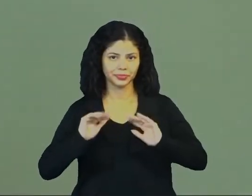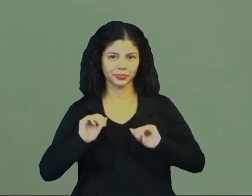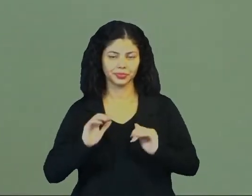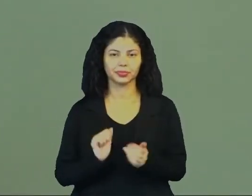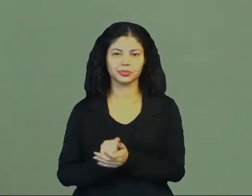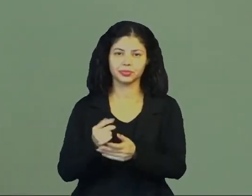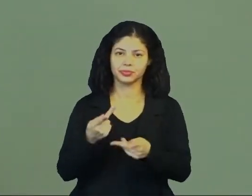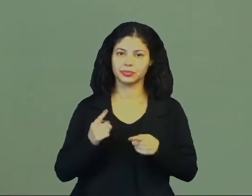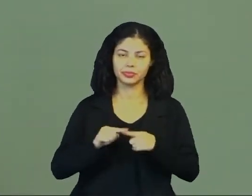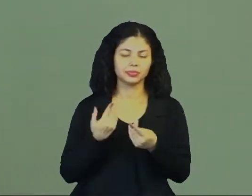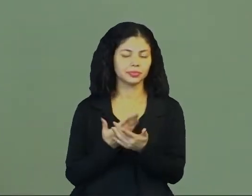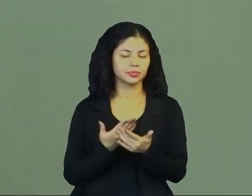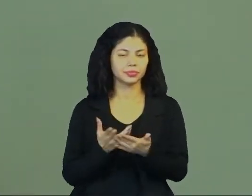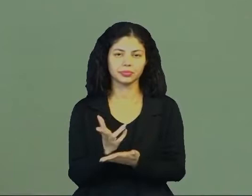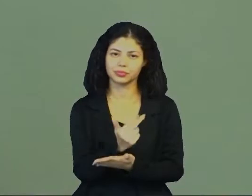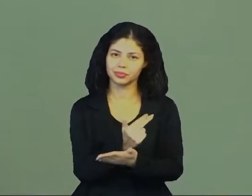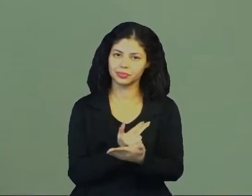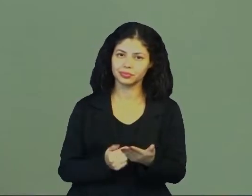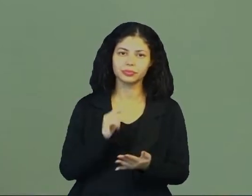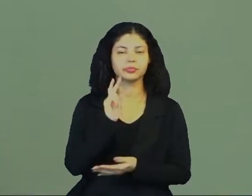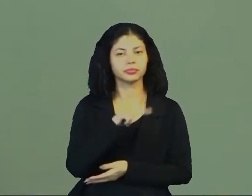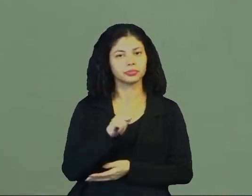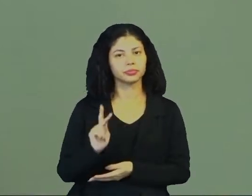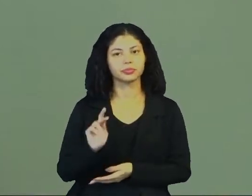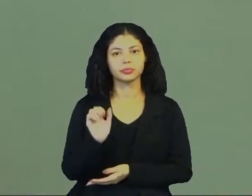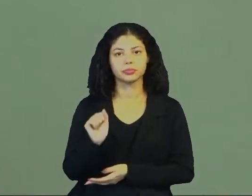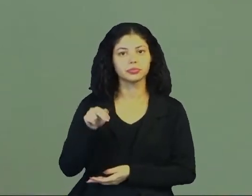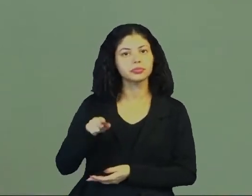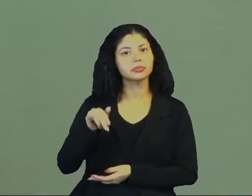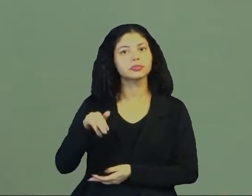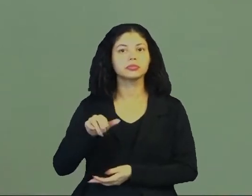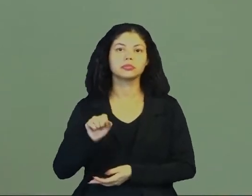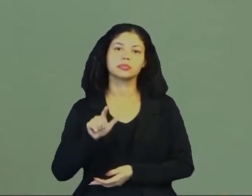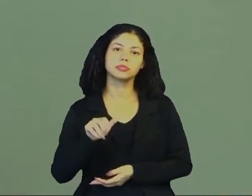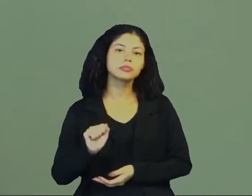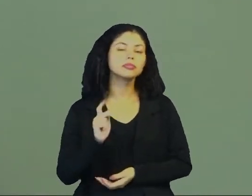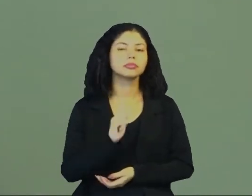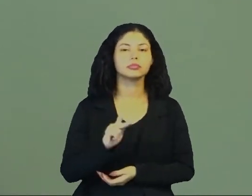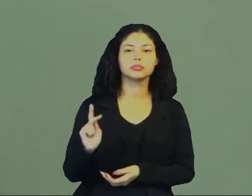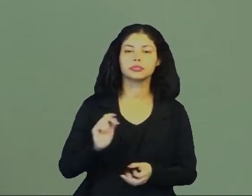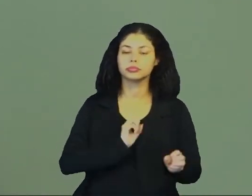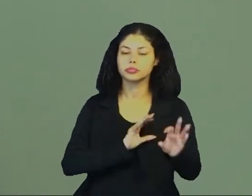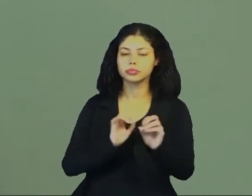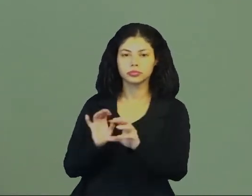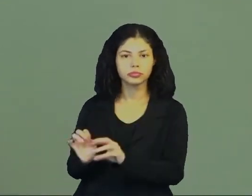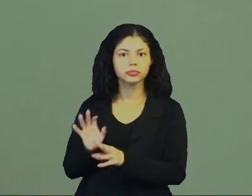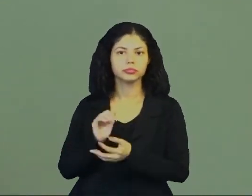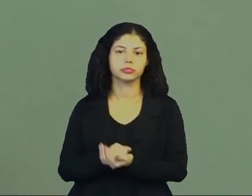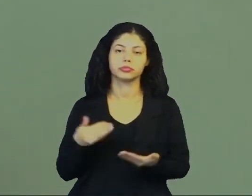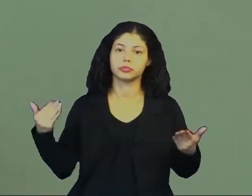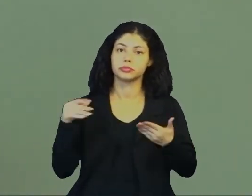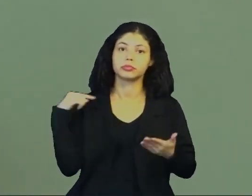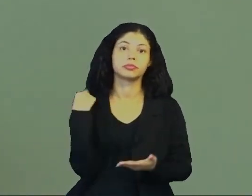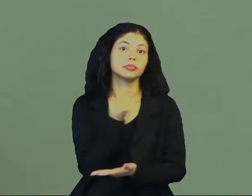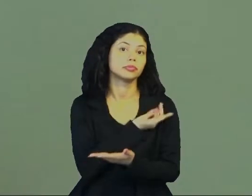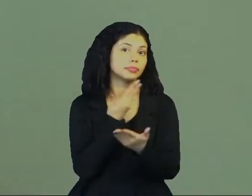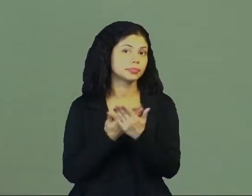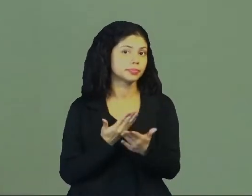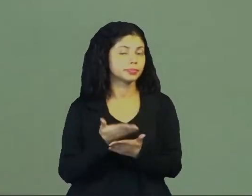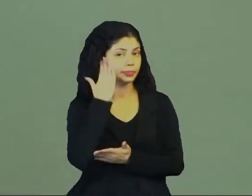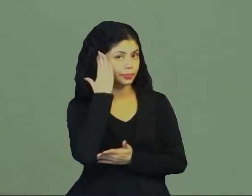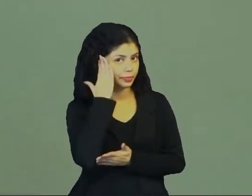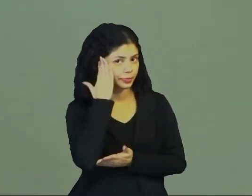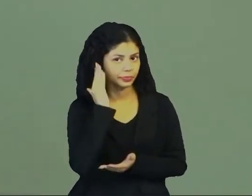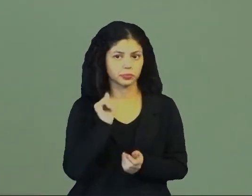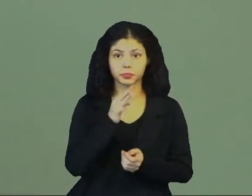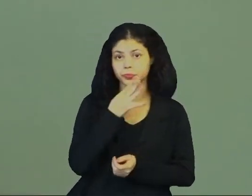Olá, seja bem-vindo a mais uma aula de arte. Eu sou Anailson Mesquita, professor da Rede Estadual de Ensino. E na aula de hoje nós vamos